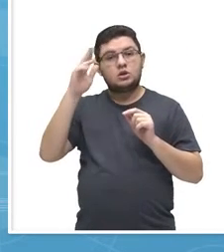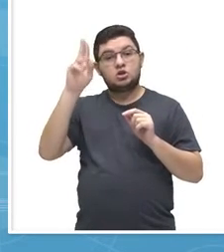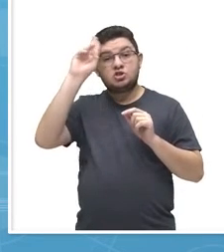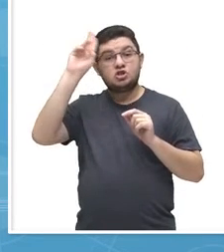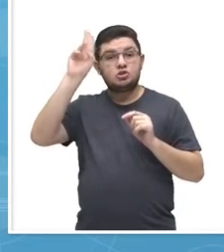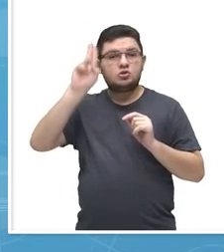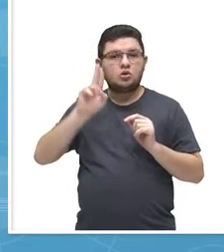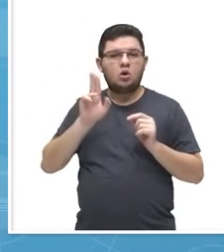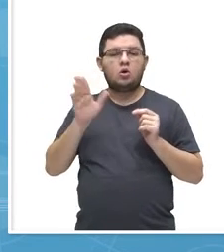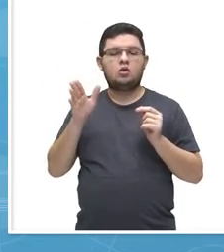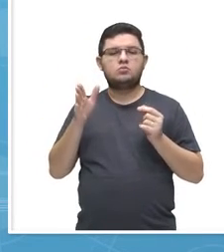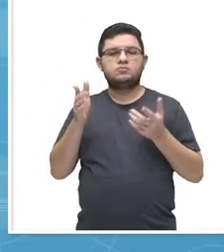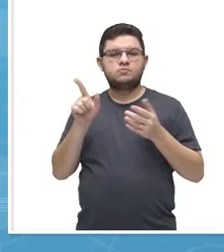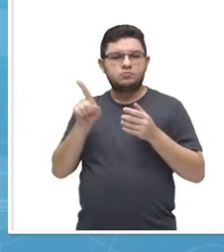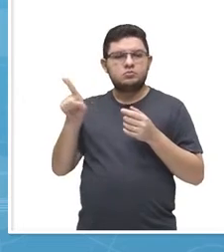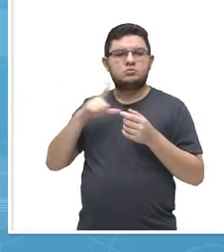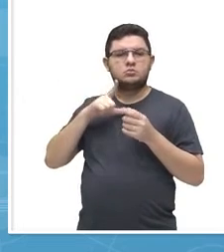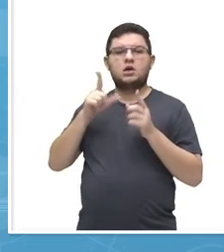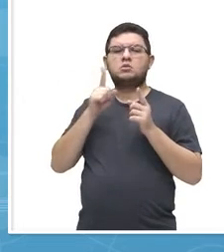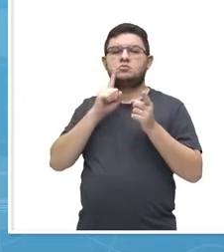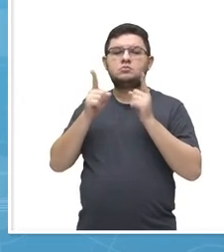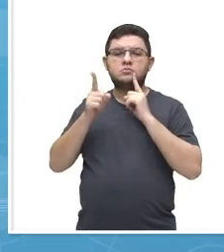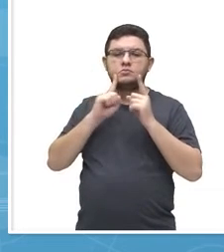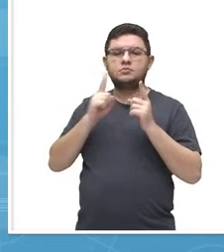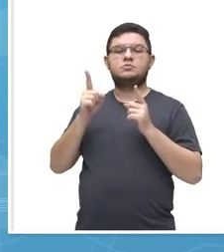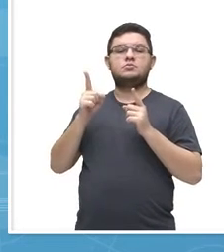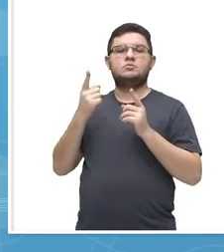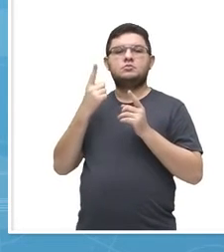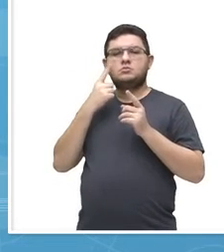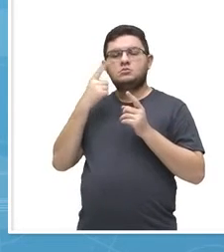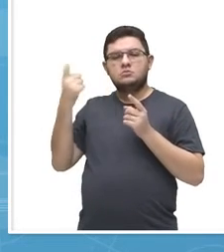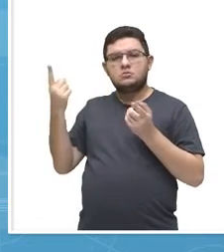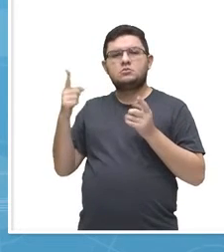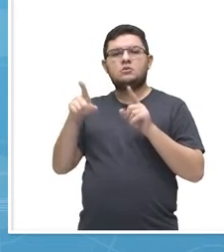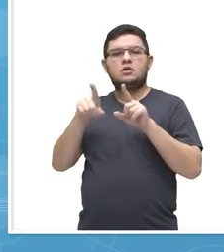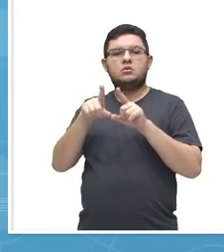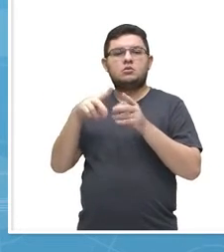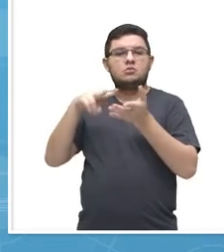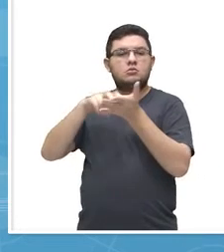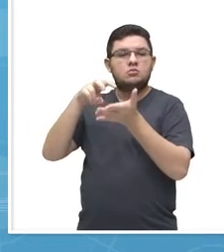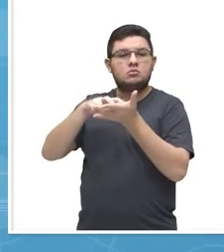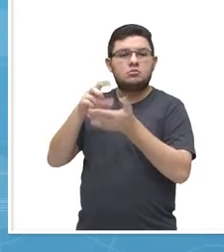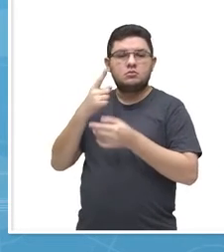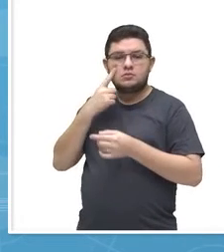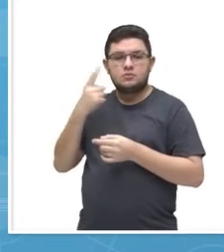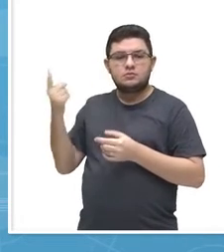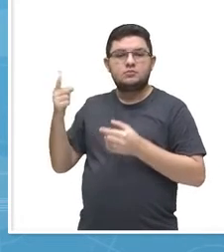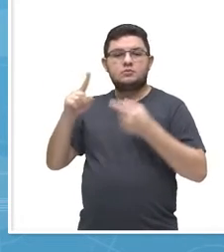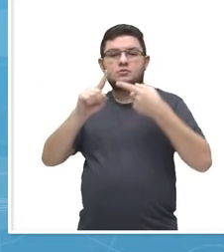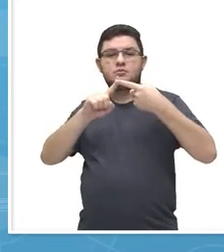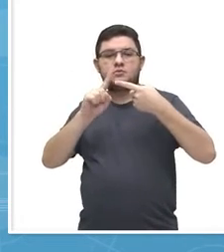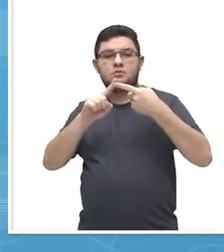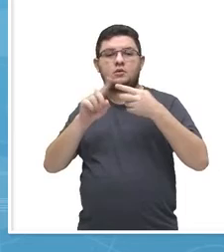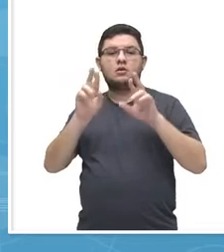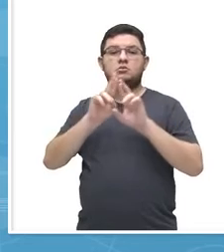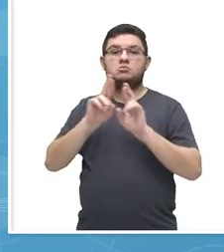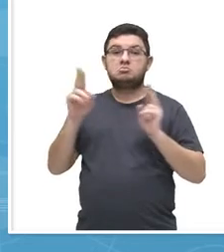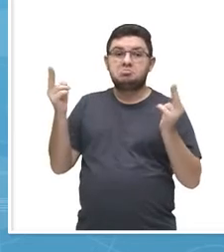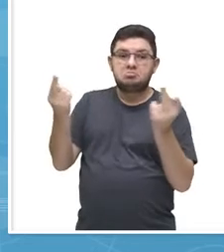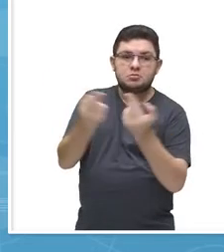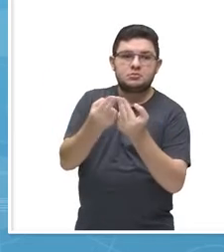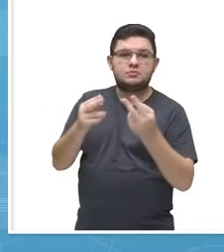Get Everyone Together, reuniram-se todos. Both of you, os dois.